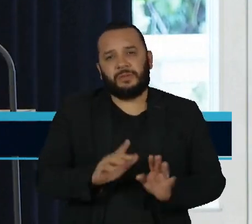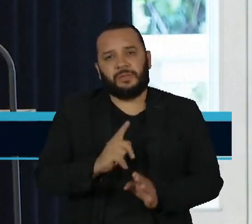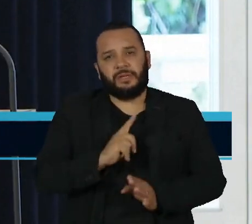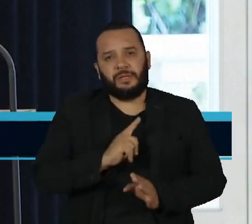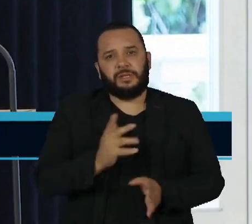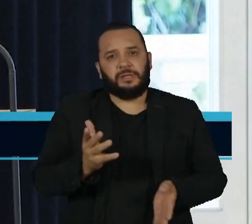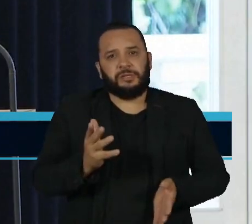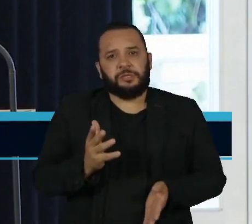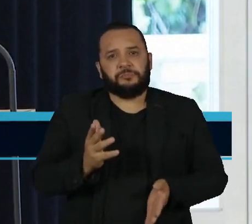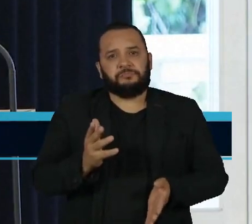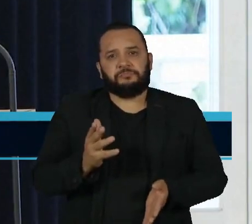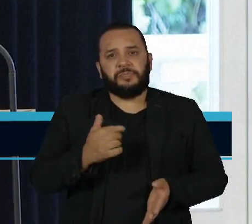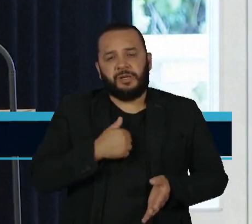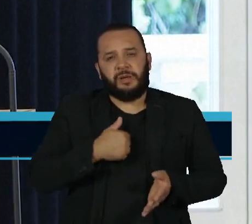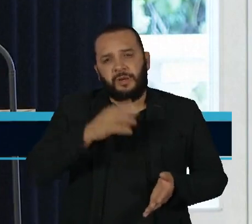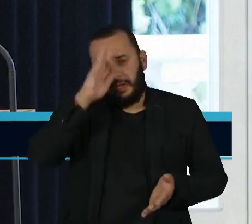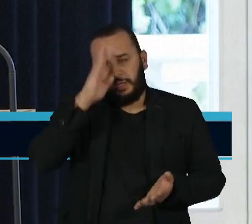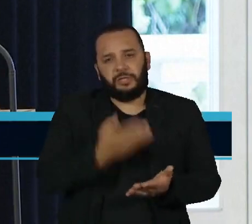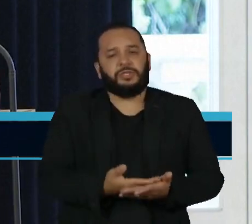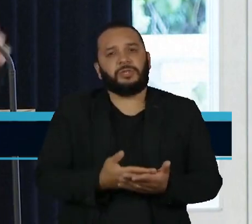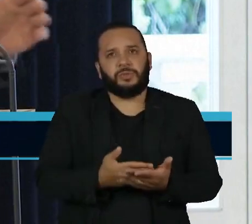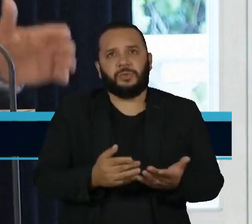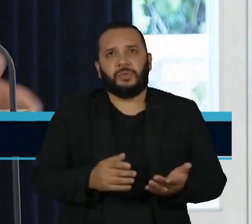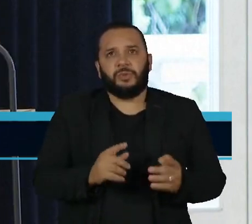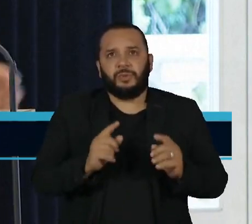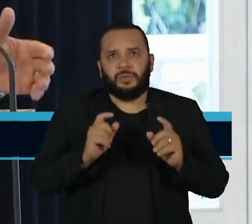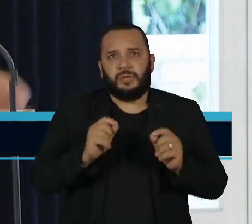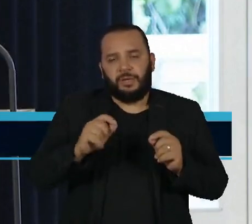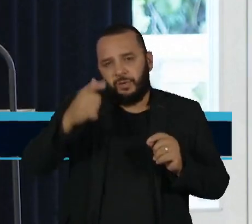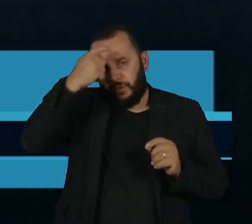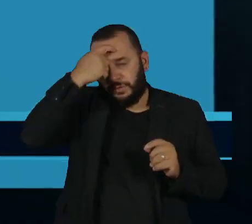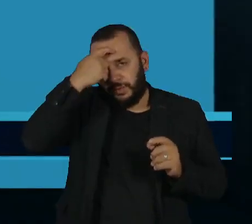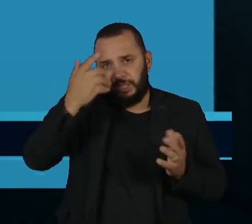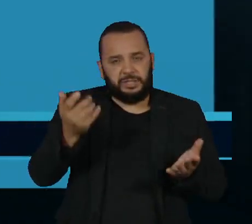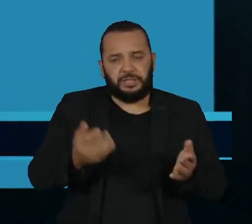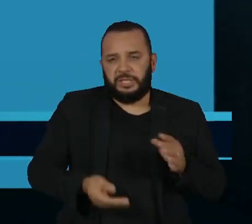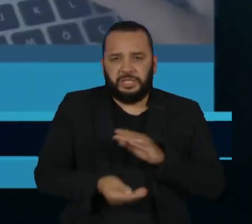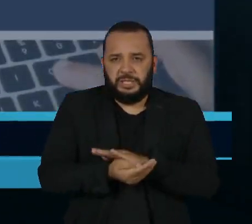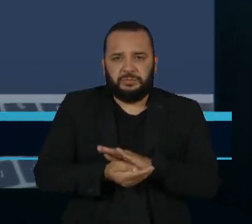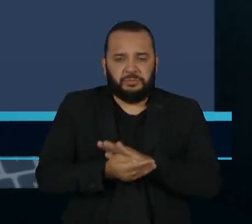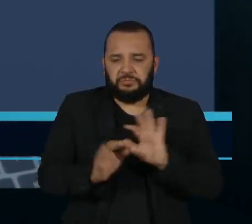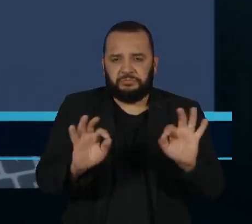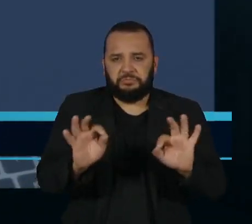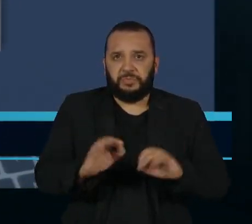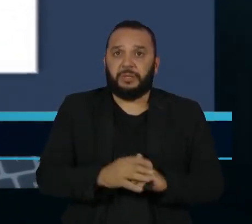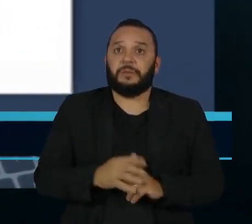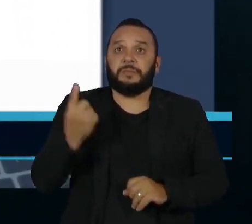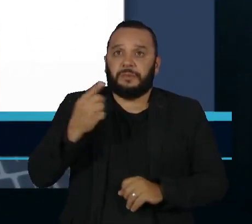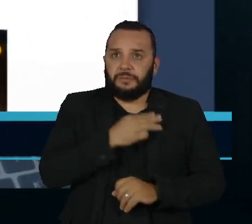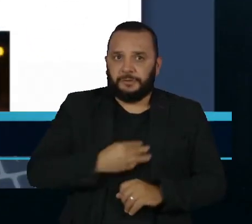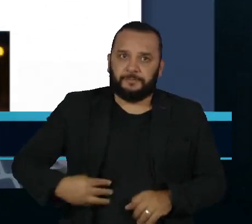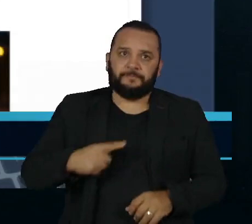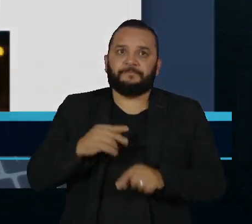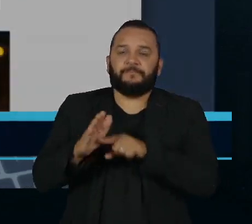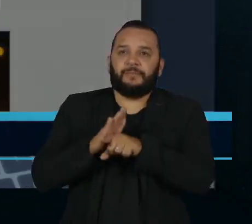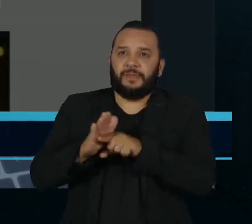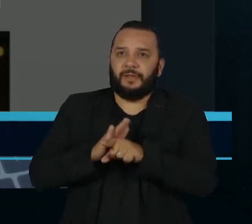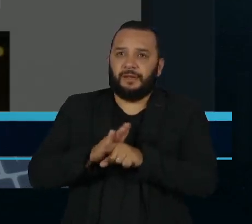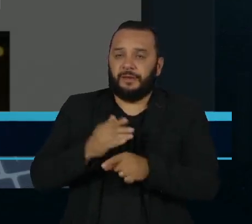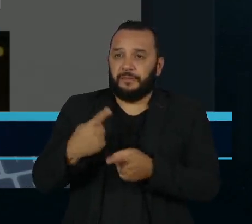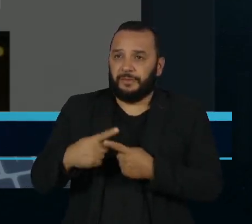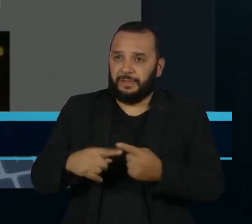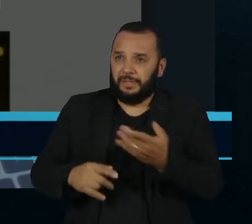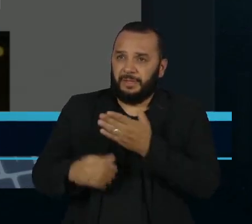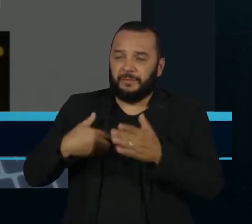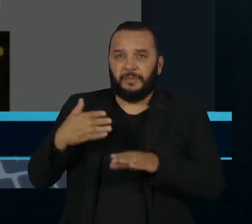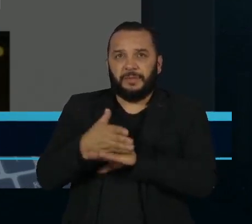e não tenho a menor das dúvidas que não me pesa na consciência nenhum ato ilícito. O primeiro-ministro é alvo de investigação por suposta